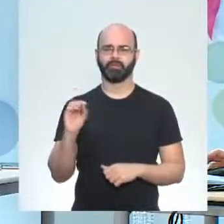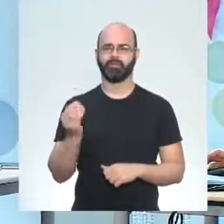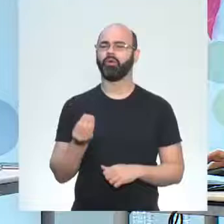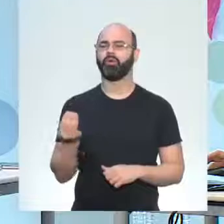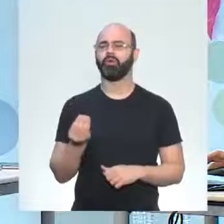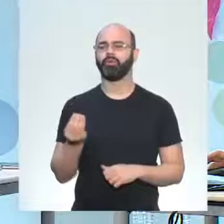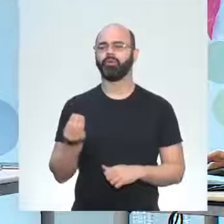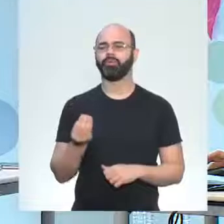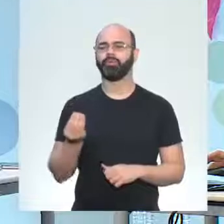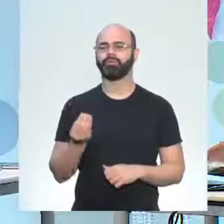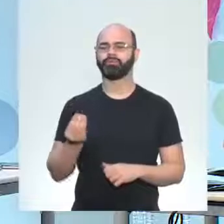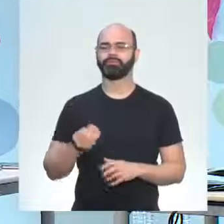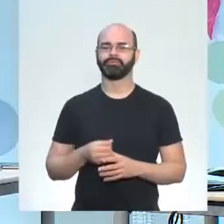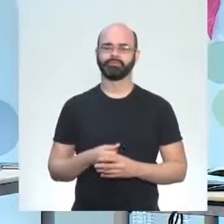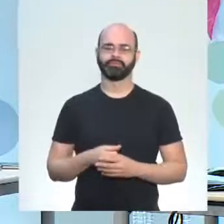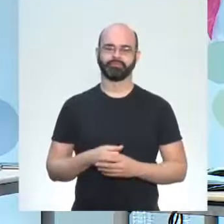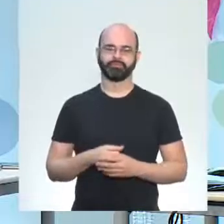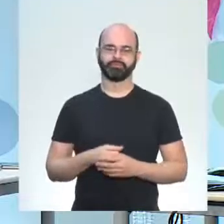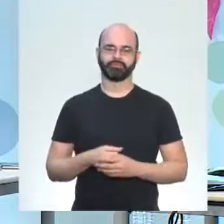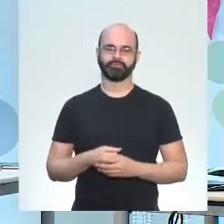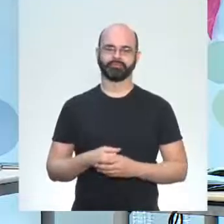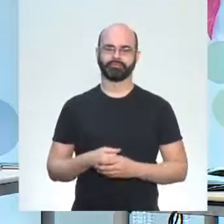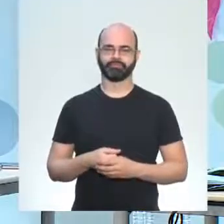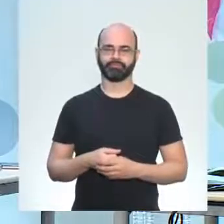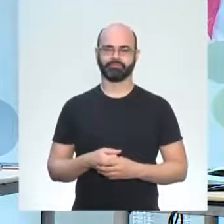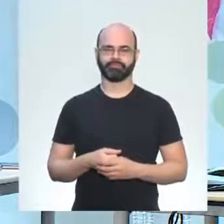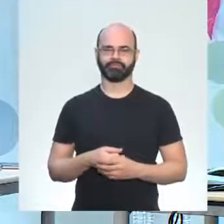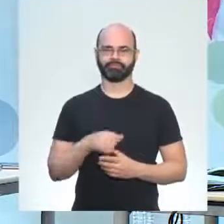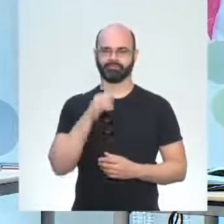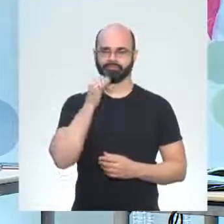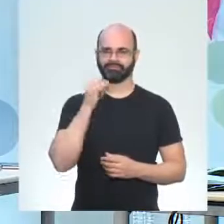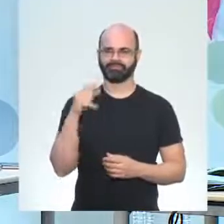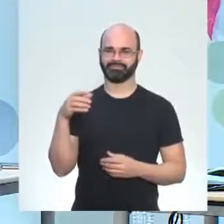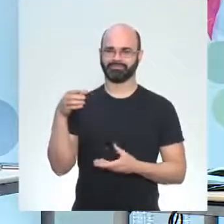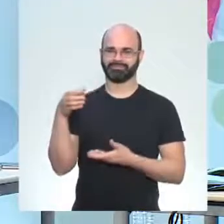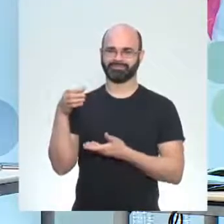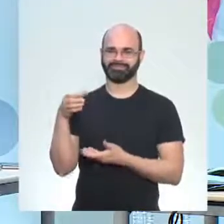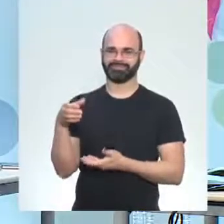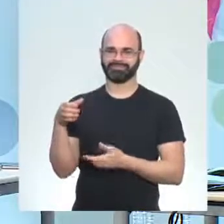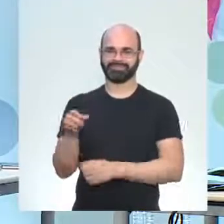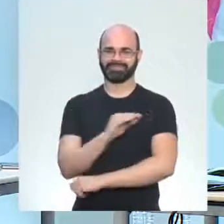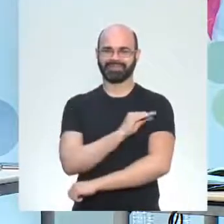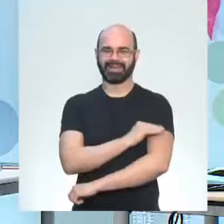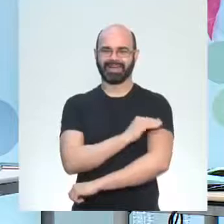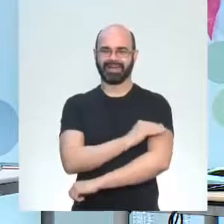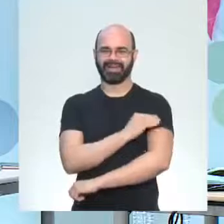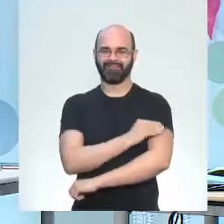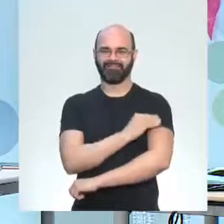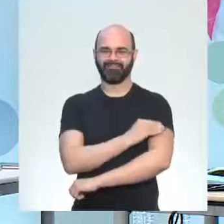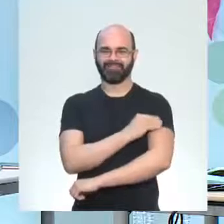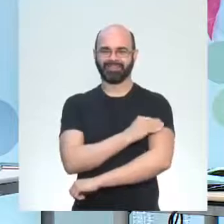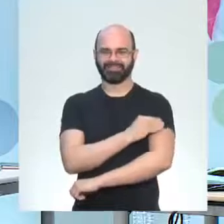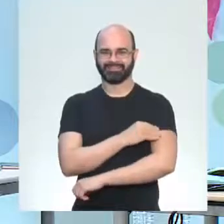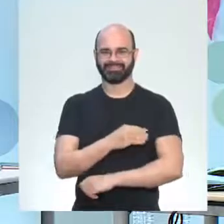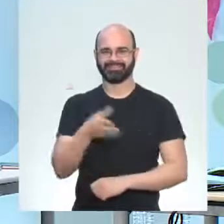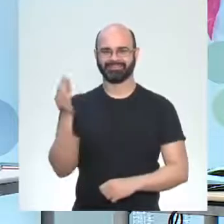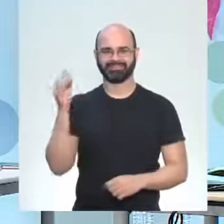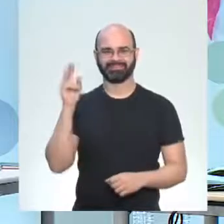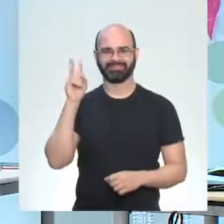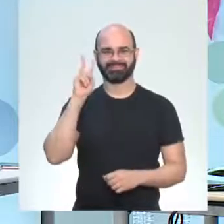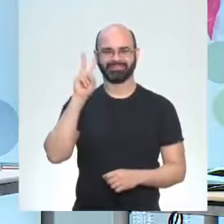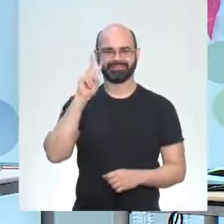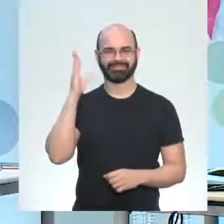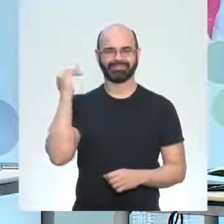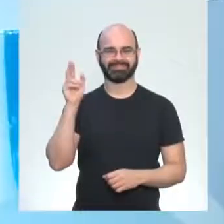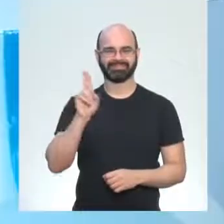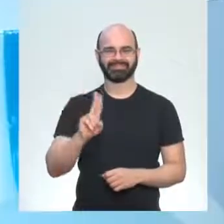só, Jonas, eu tenho aqui, ó, eu trouxe o álcool, né? O Jonas, ele deu essa aula uma vez, ele usou uma caixa de leite, né? Isso mesmo. Mas